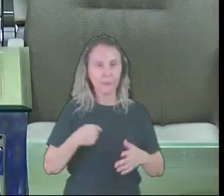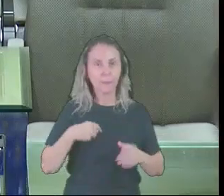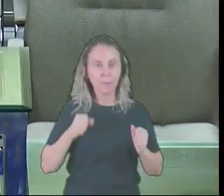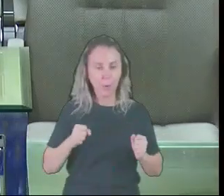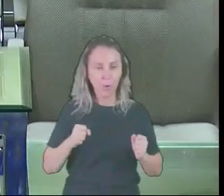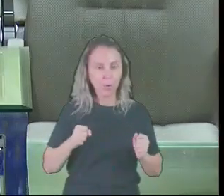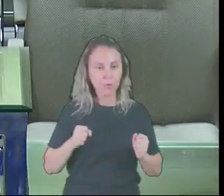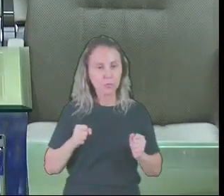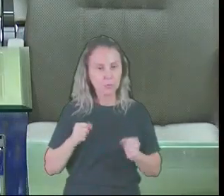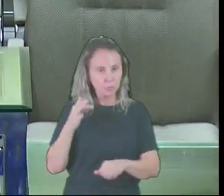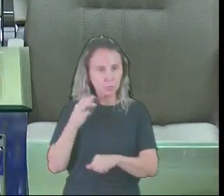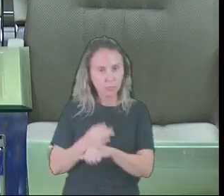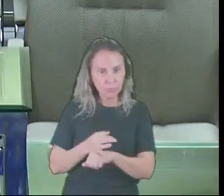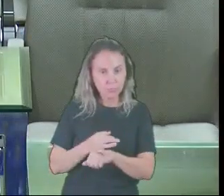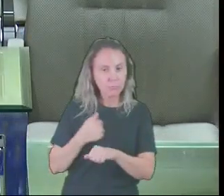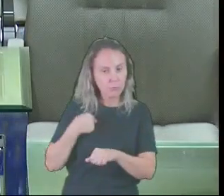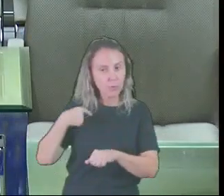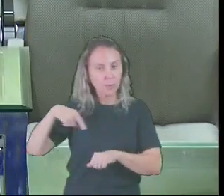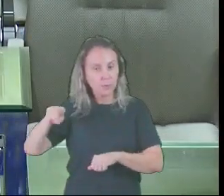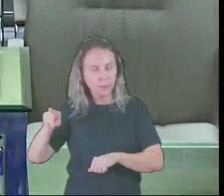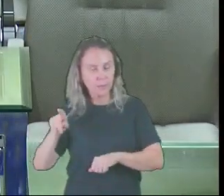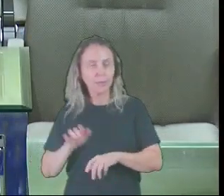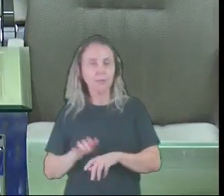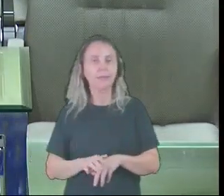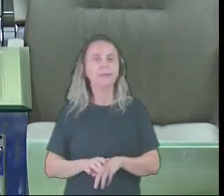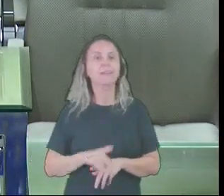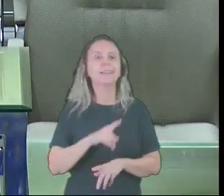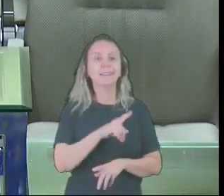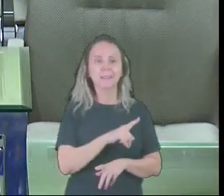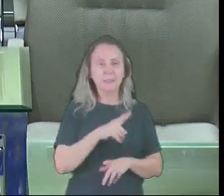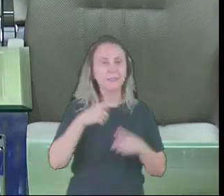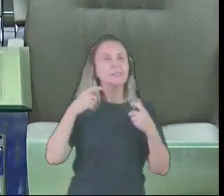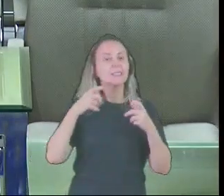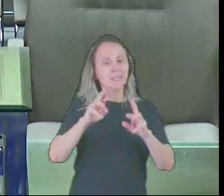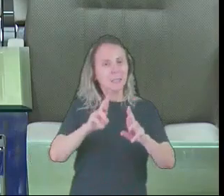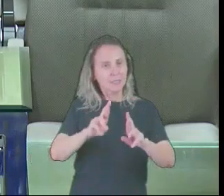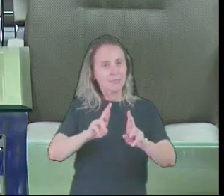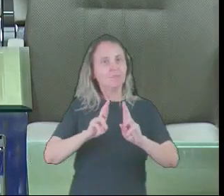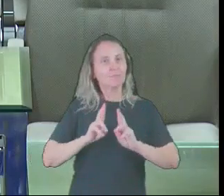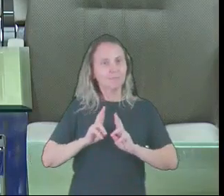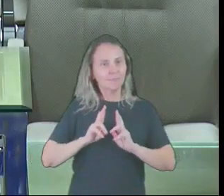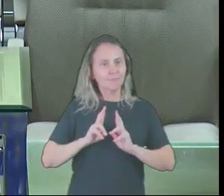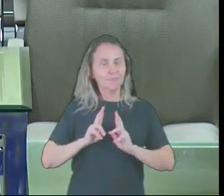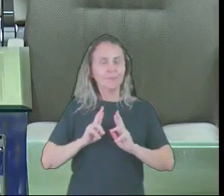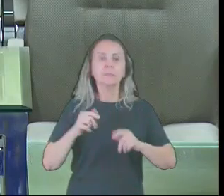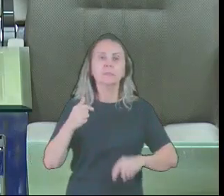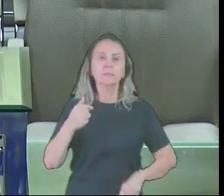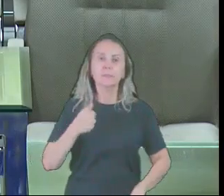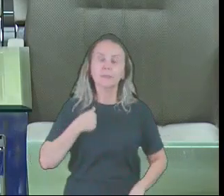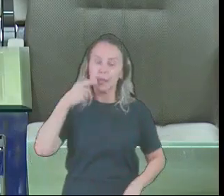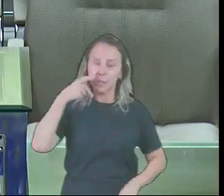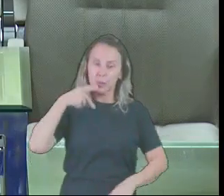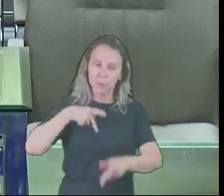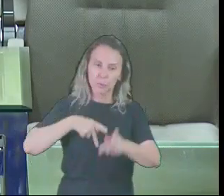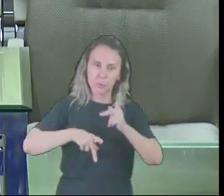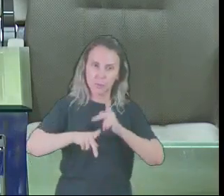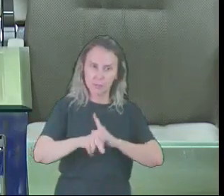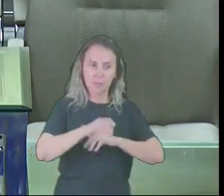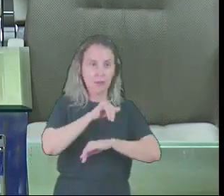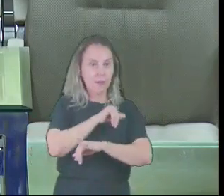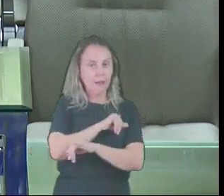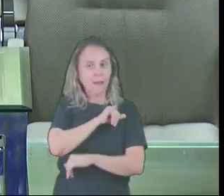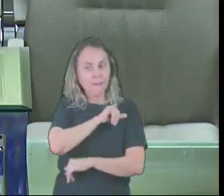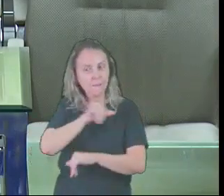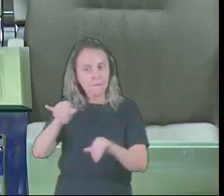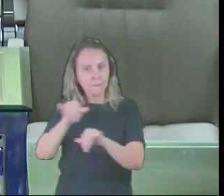que fazem isso aprendam a respeitar os vossos pastores Eu nunca fiz nada sem comunicar ao meu pastor